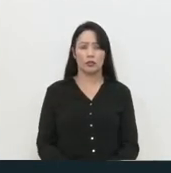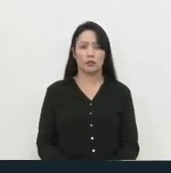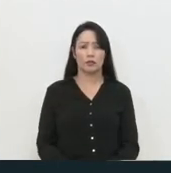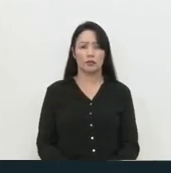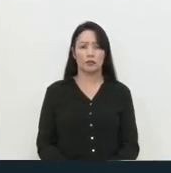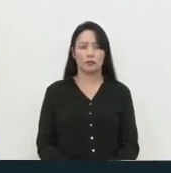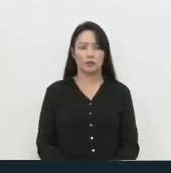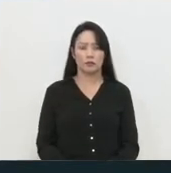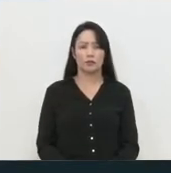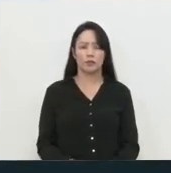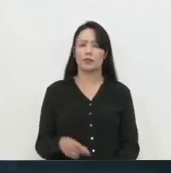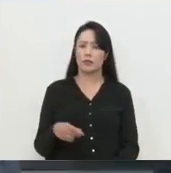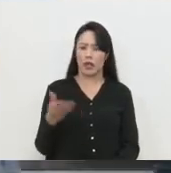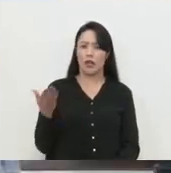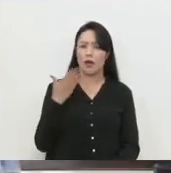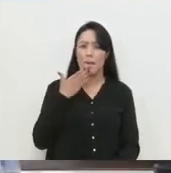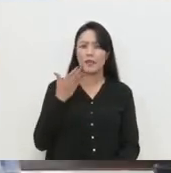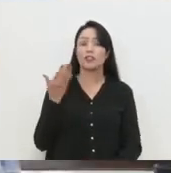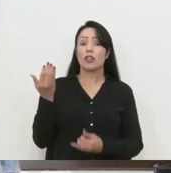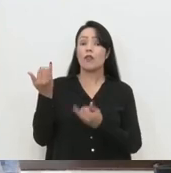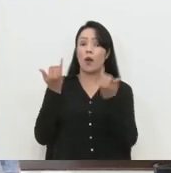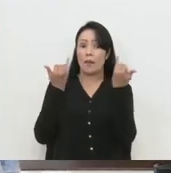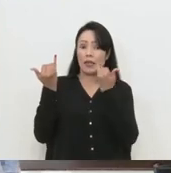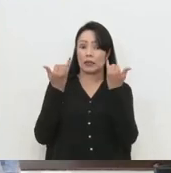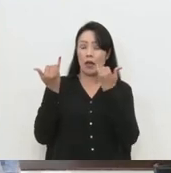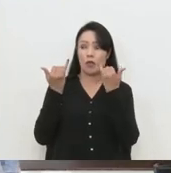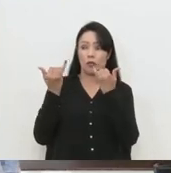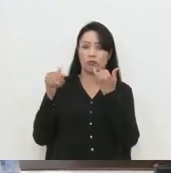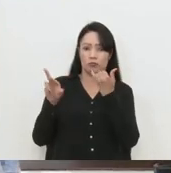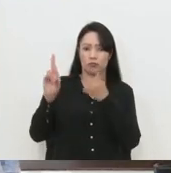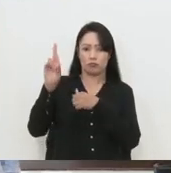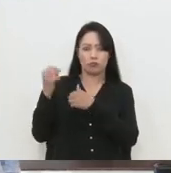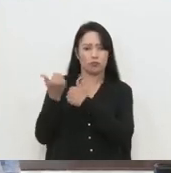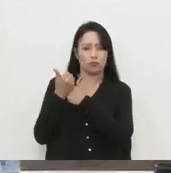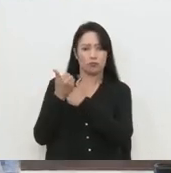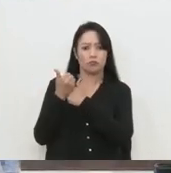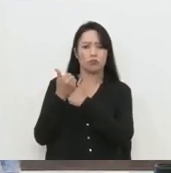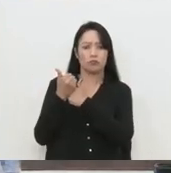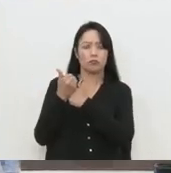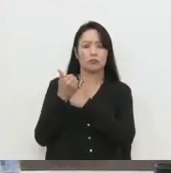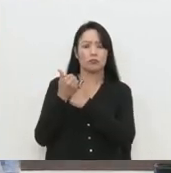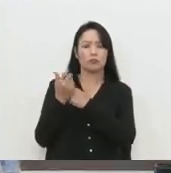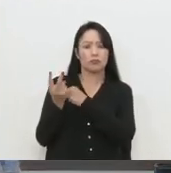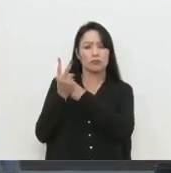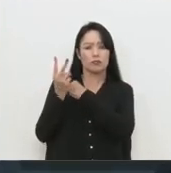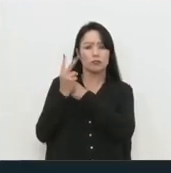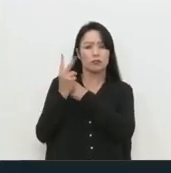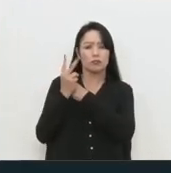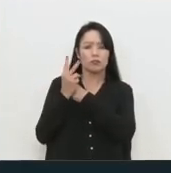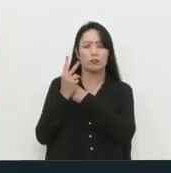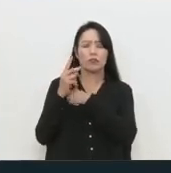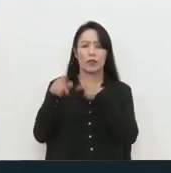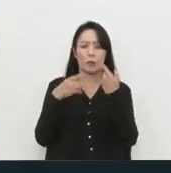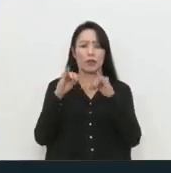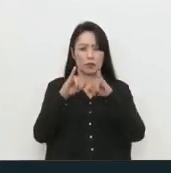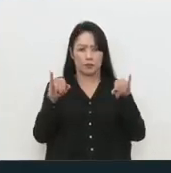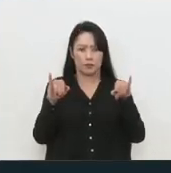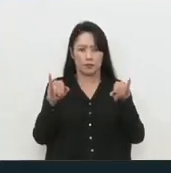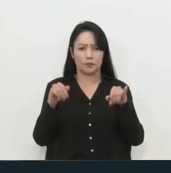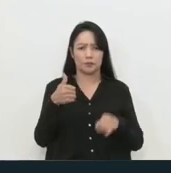Vereador eu vou pedir essa informação Assessoria Técnica da câmara e passa informação para o senhor